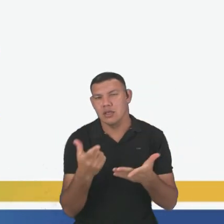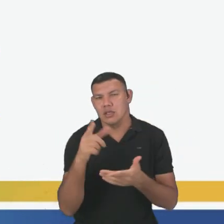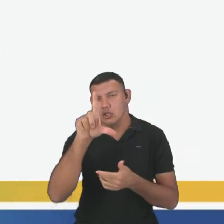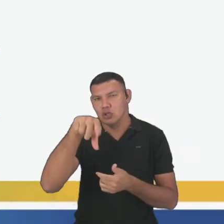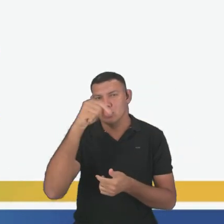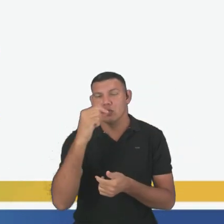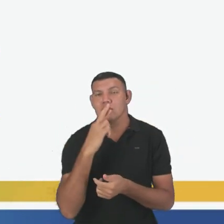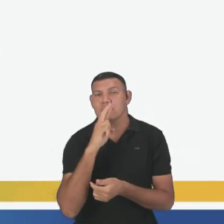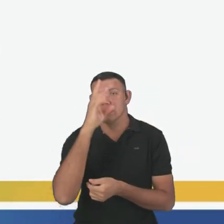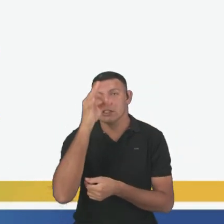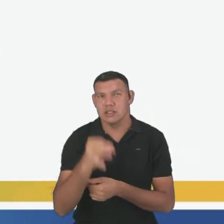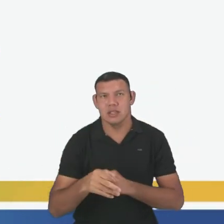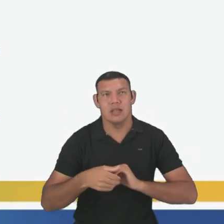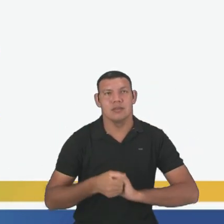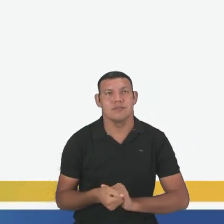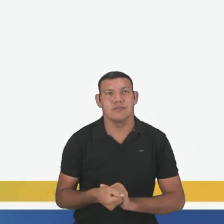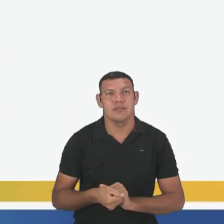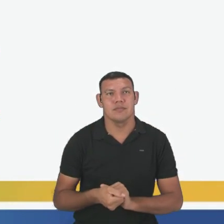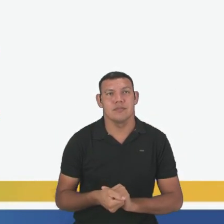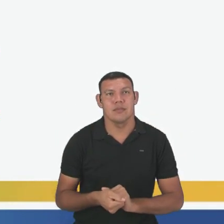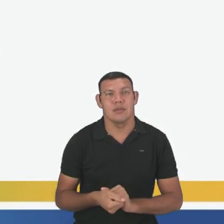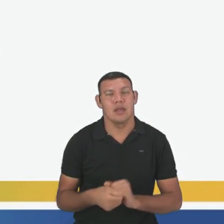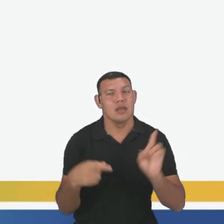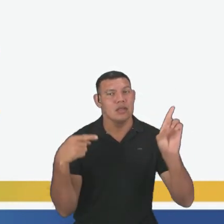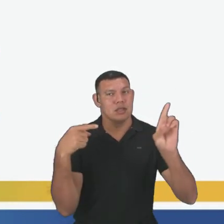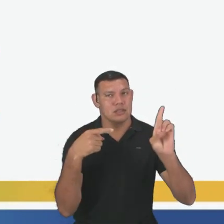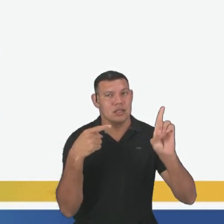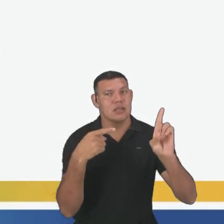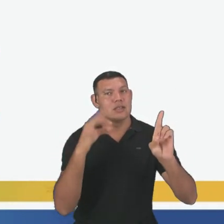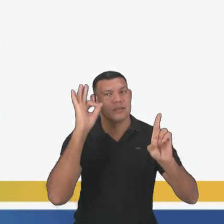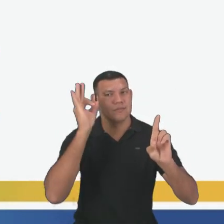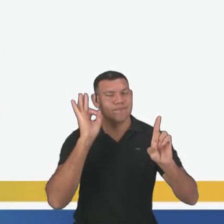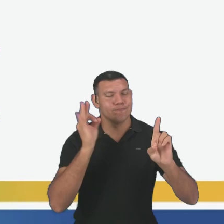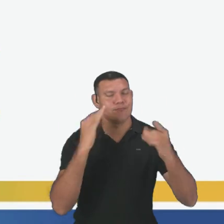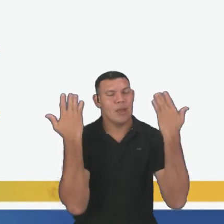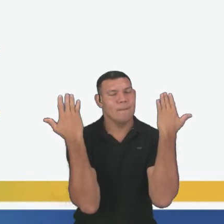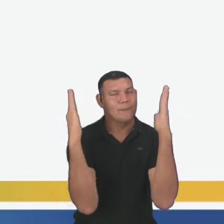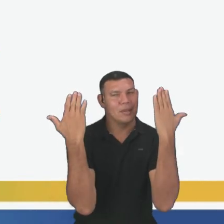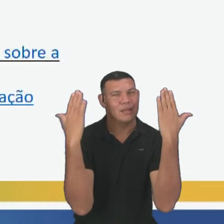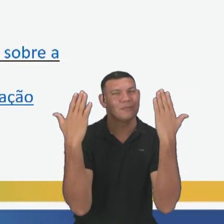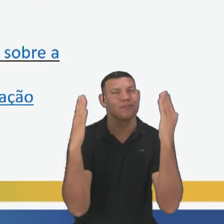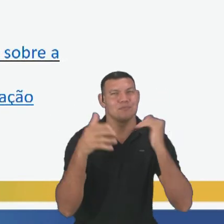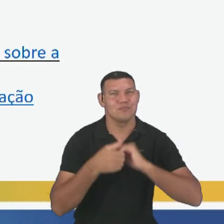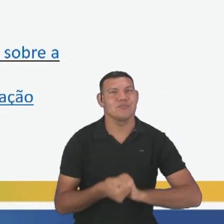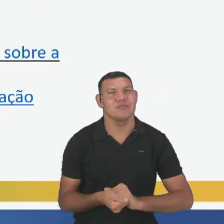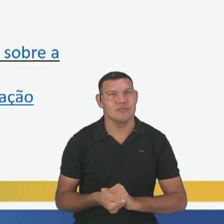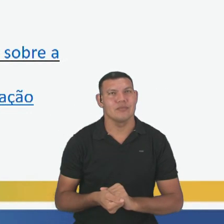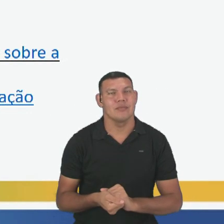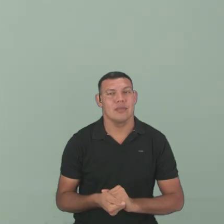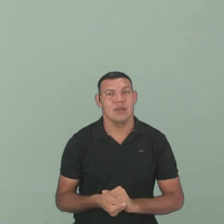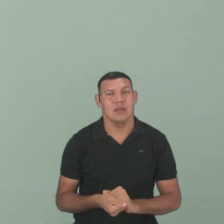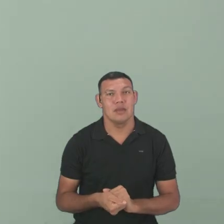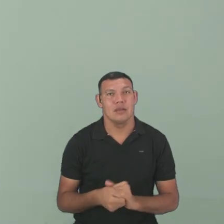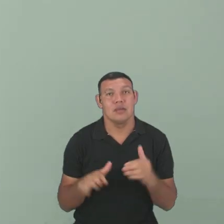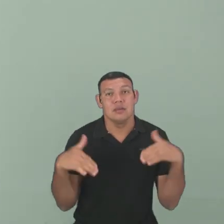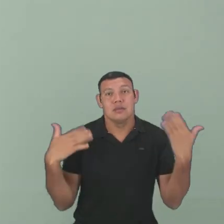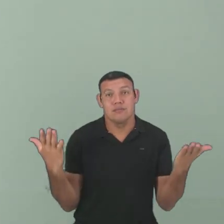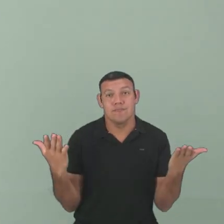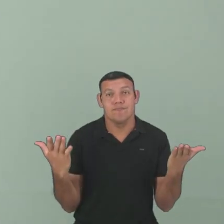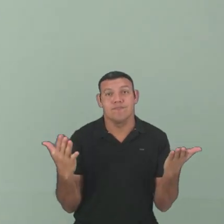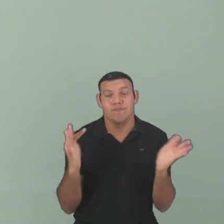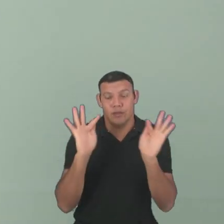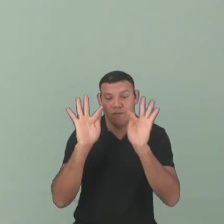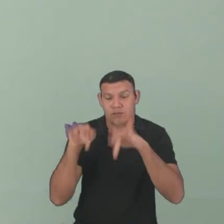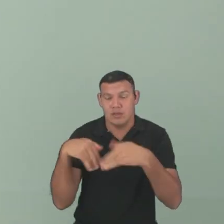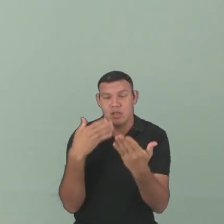você disse que a letra correta é a letra D, tá certo, é a letra D, muito bem. Então, com isso, a